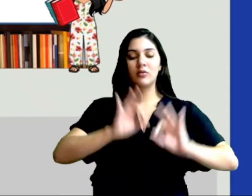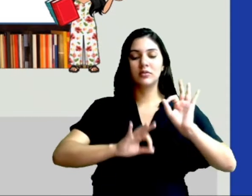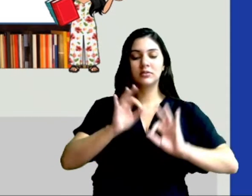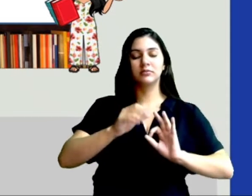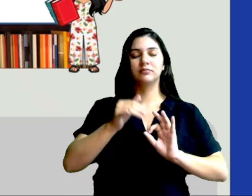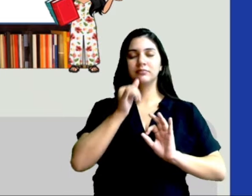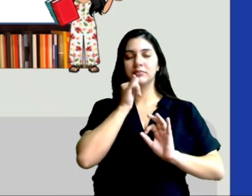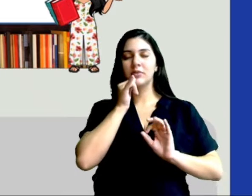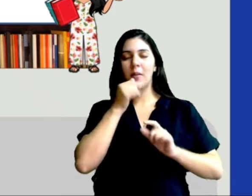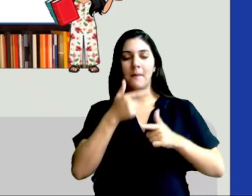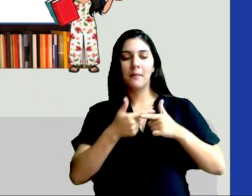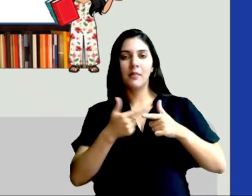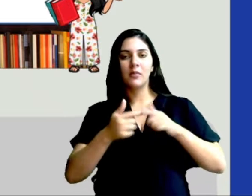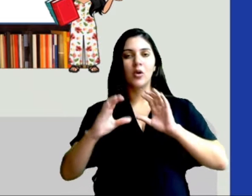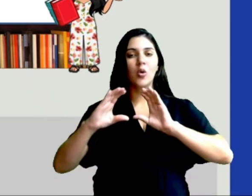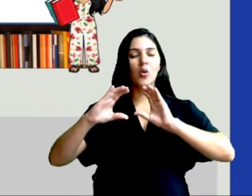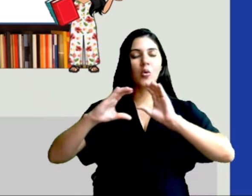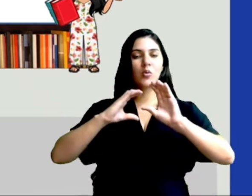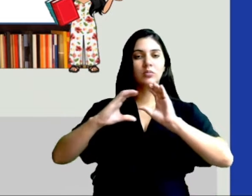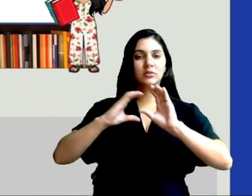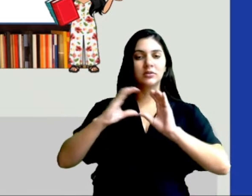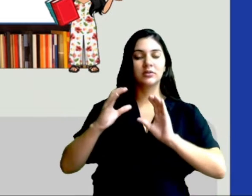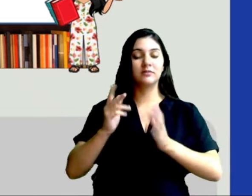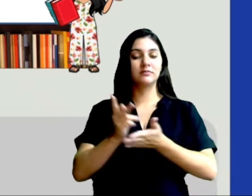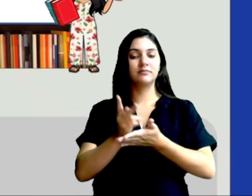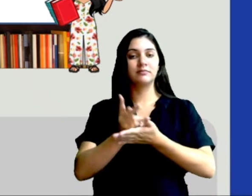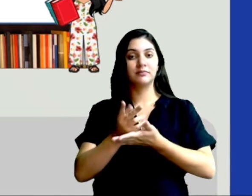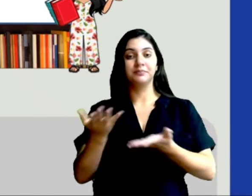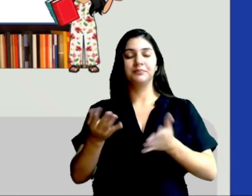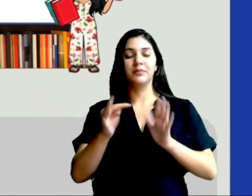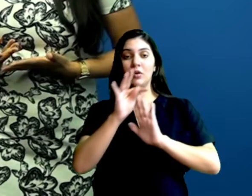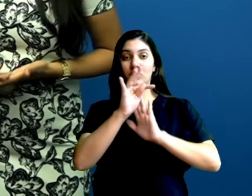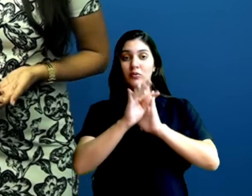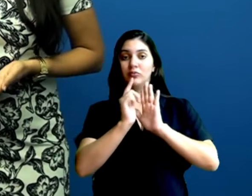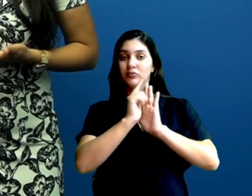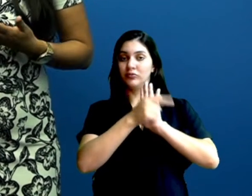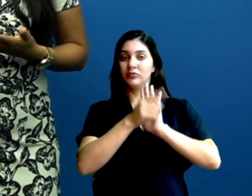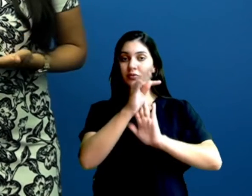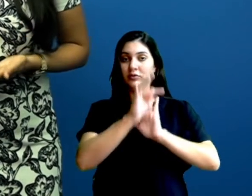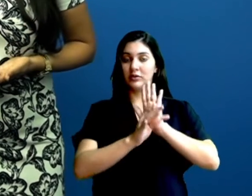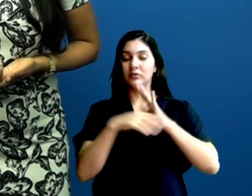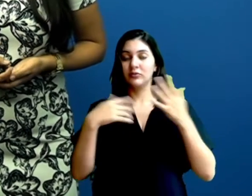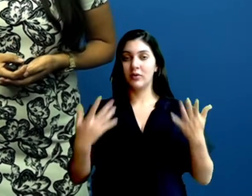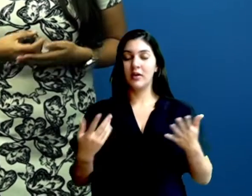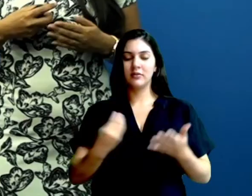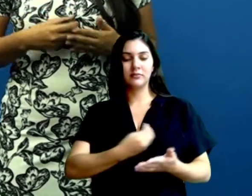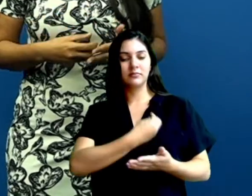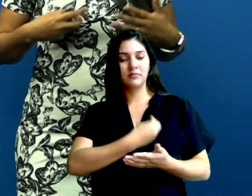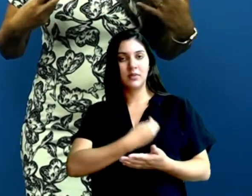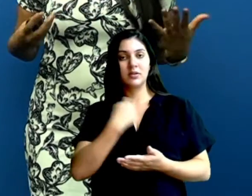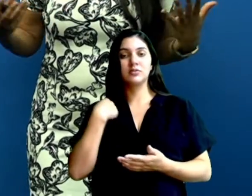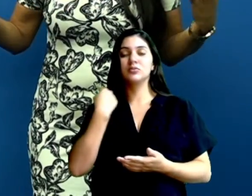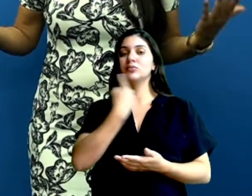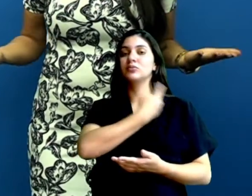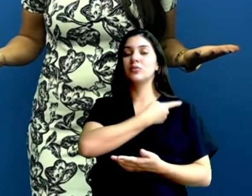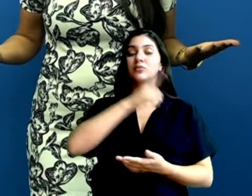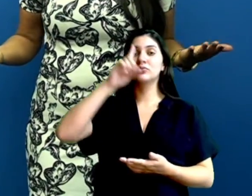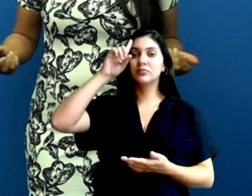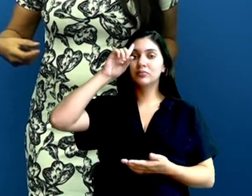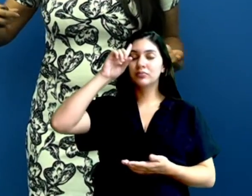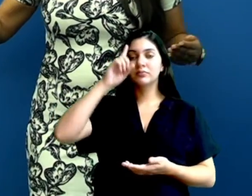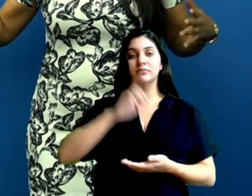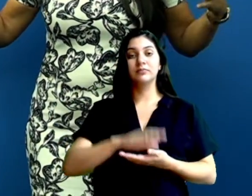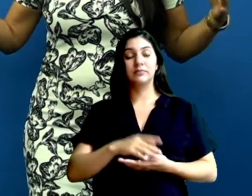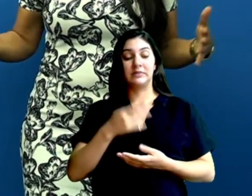situações comunicativas recorrentes. Então, assim, pessoal, os gêneros textuais, eles estão presentes no nosso dia a